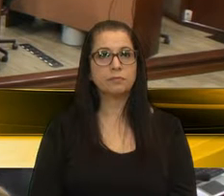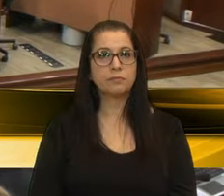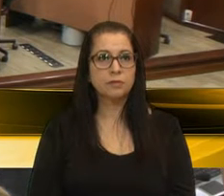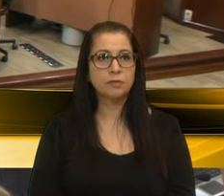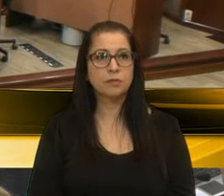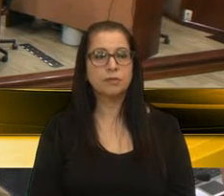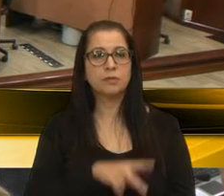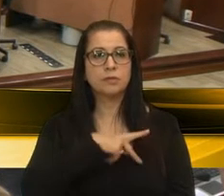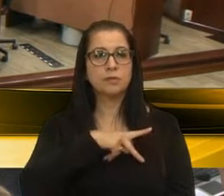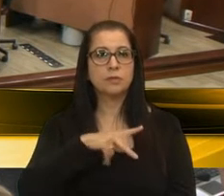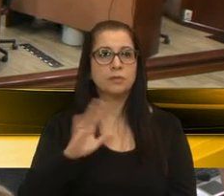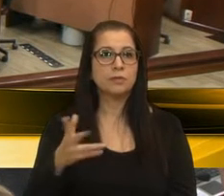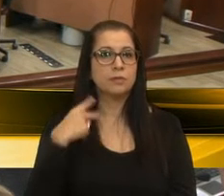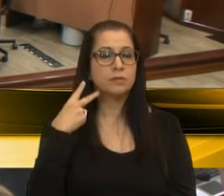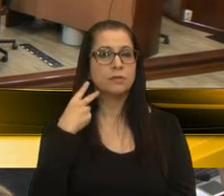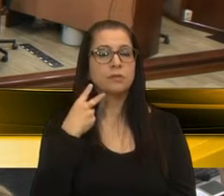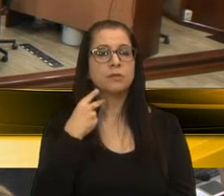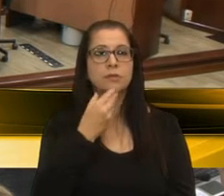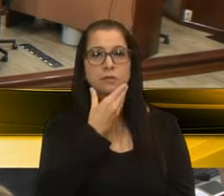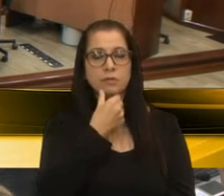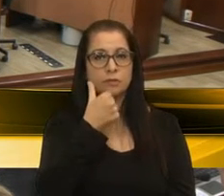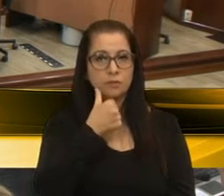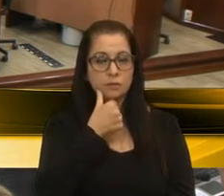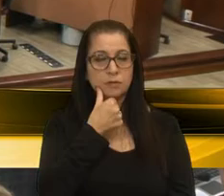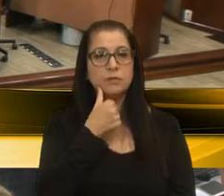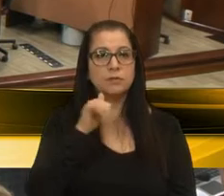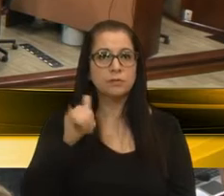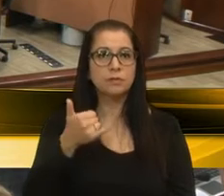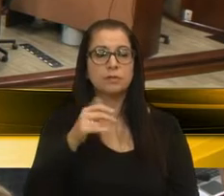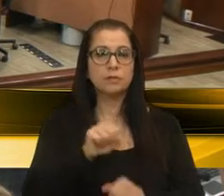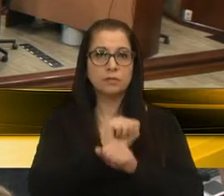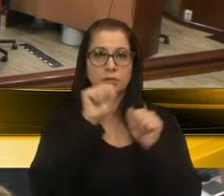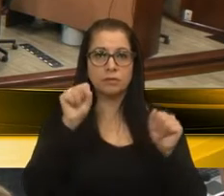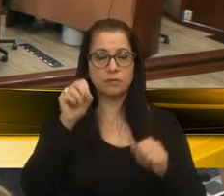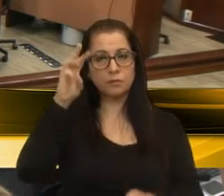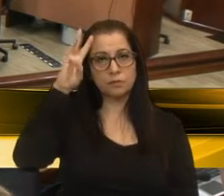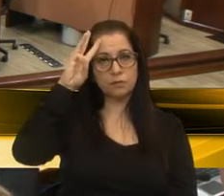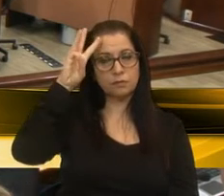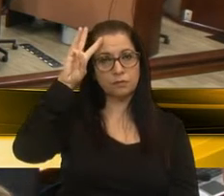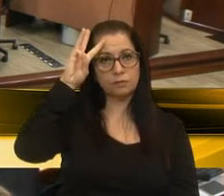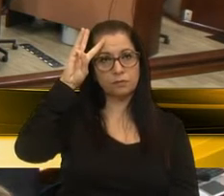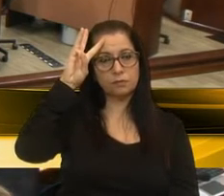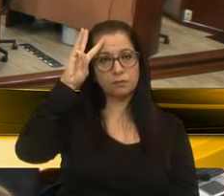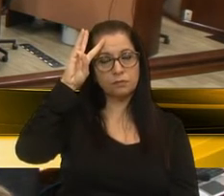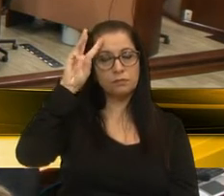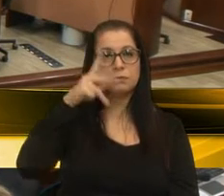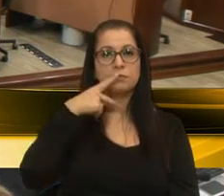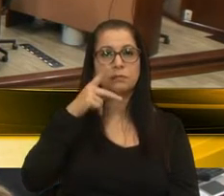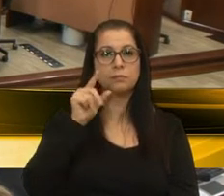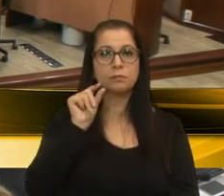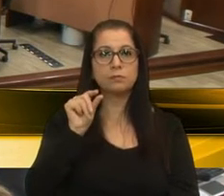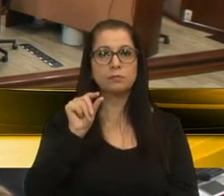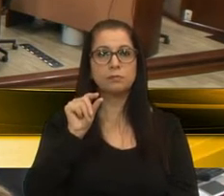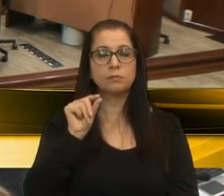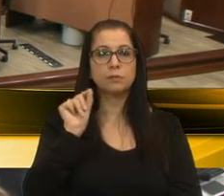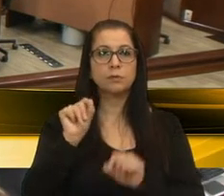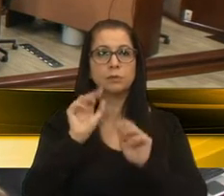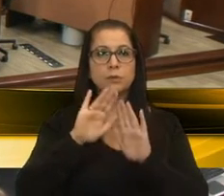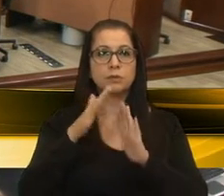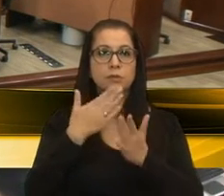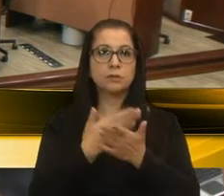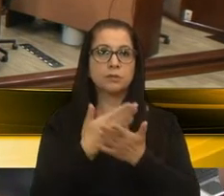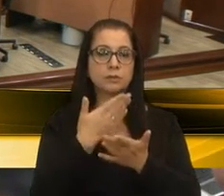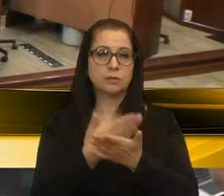Senhor presidente, senhoras e senhores vereadores, quero aproveitar amanhã desta terça-feira para falar aqui um pouquinho sobre a